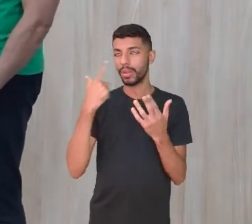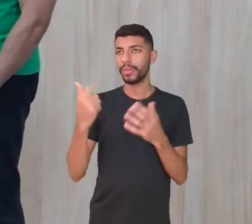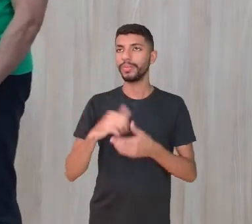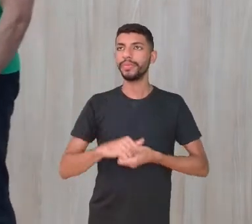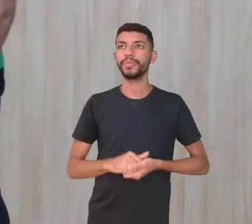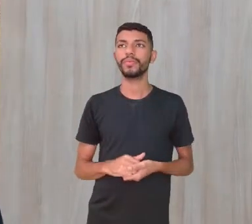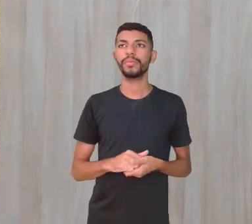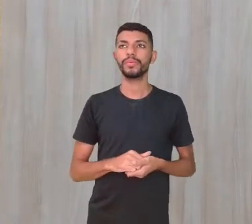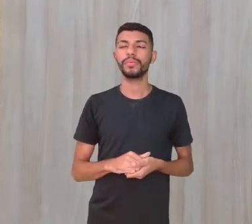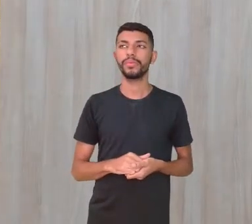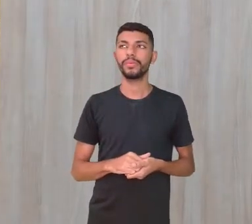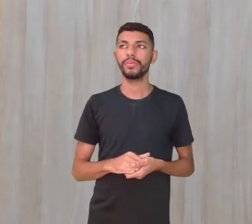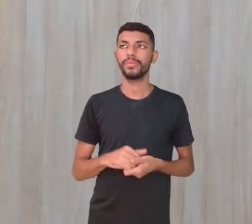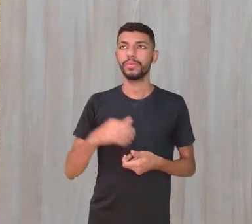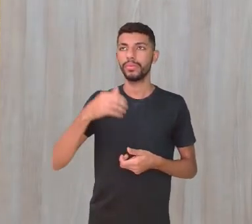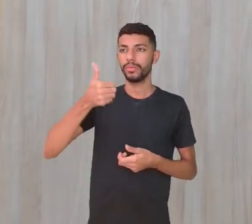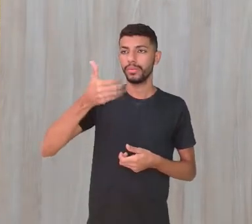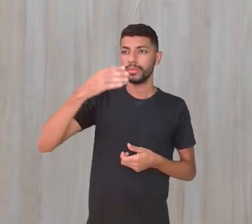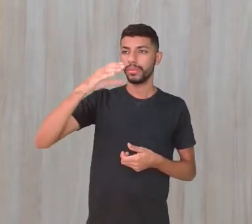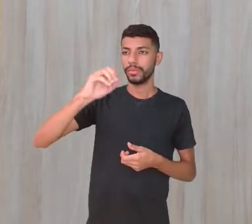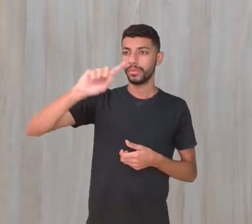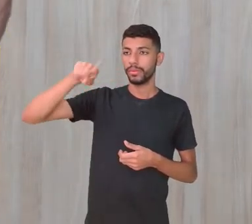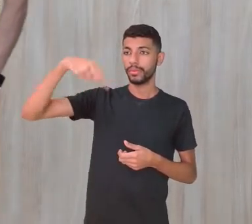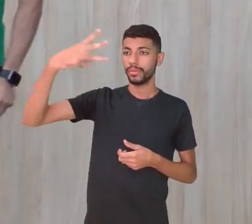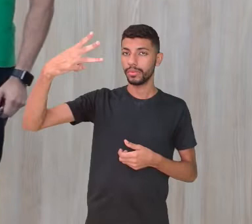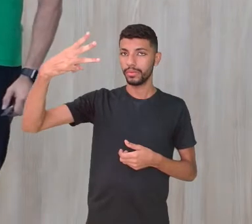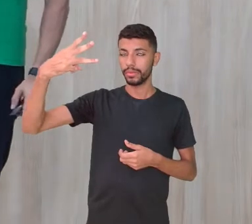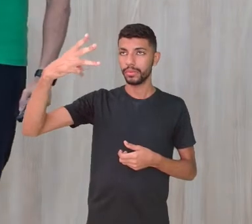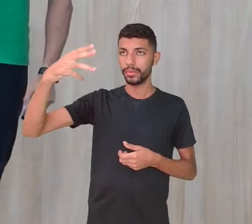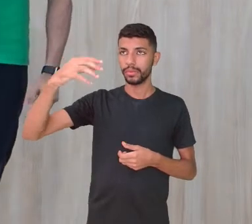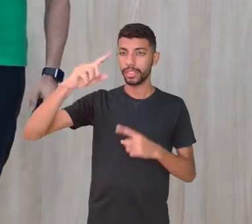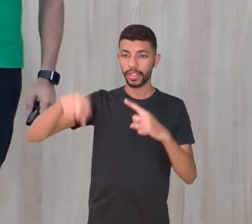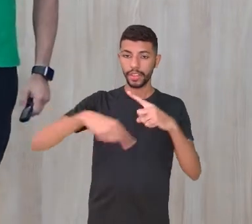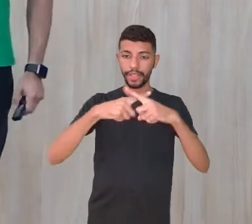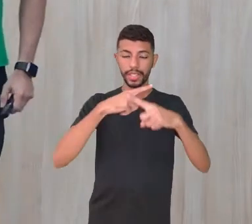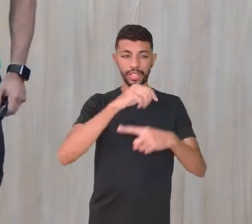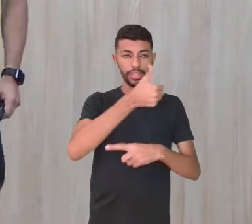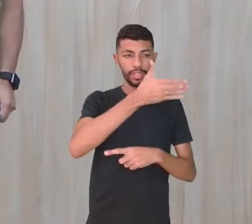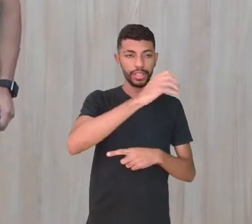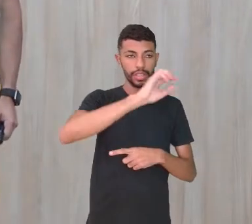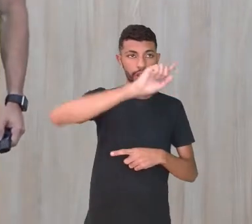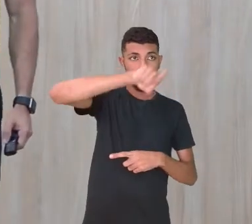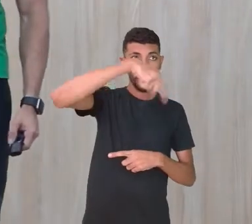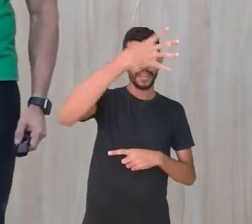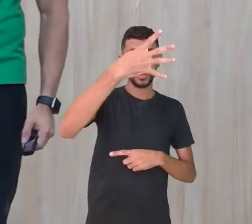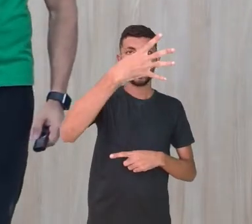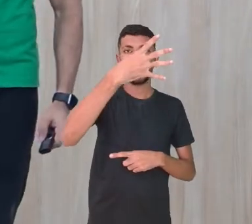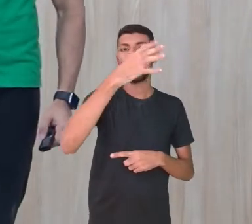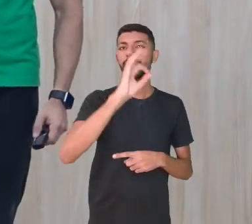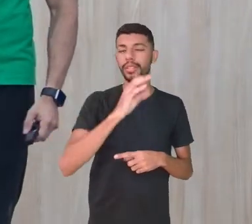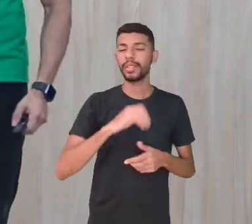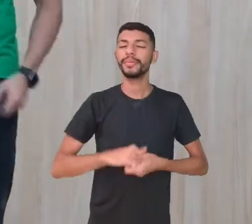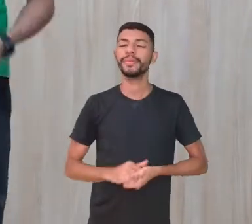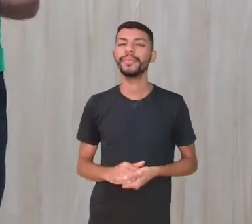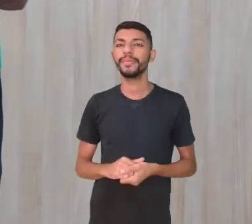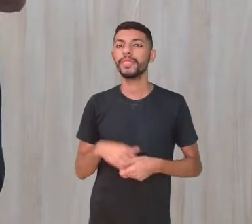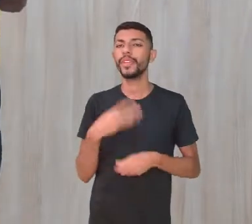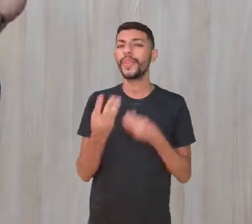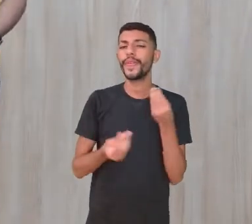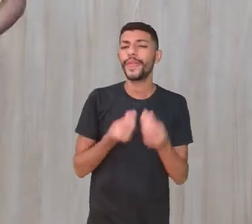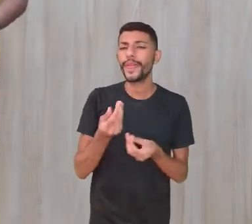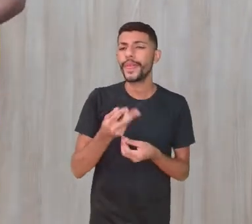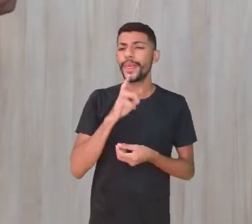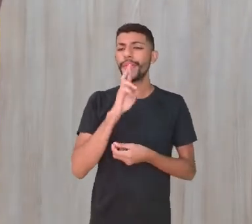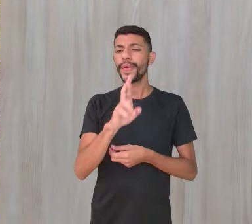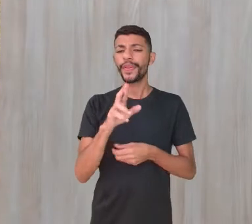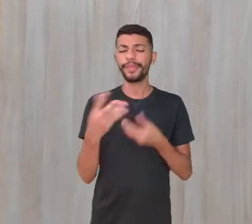eu tenho ali 10 elevado ao cubo vezes 10 elevado à quarta potência. Então, como é que eu